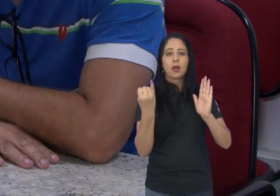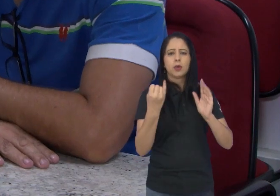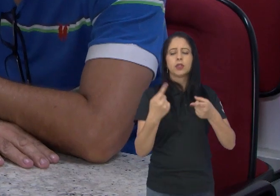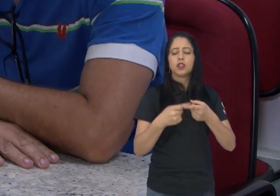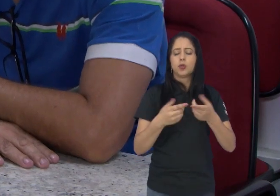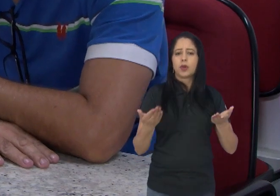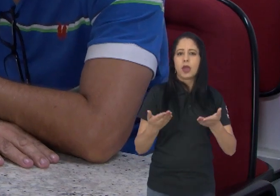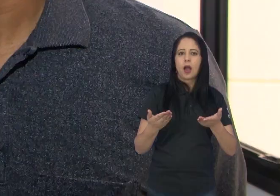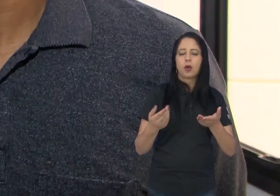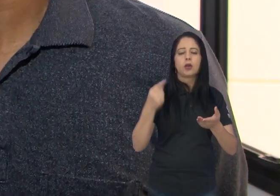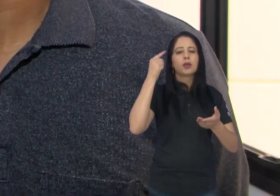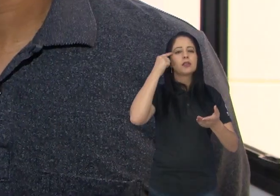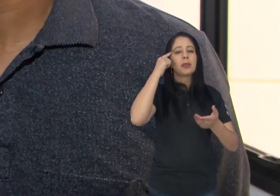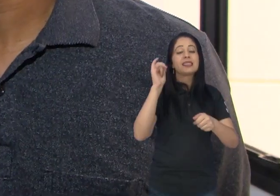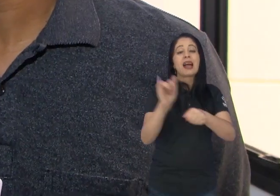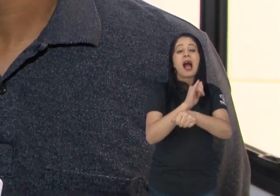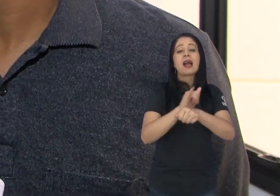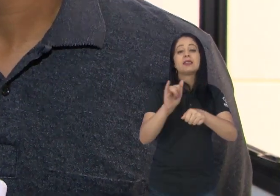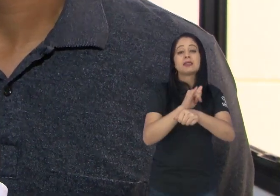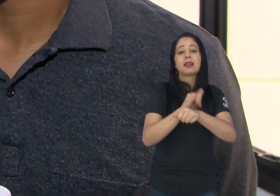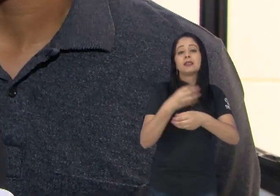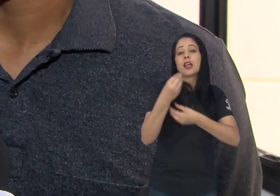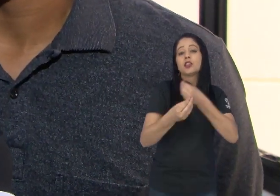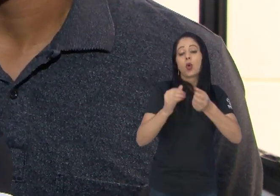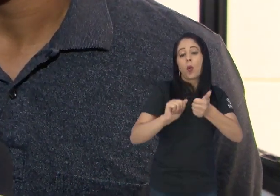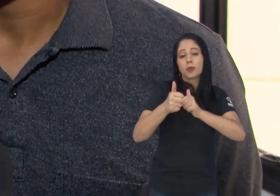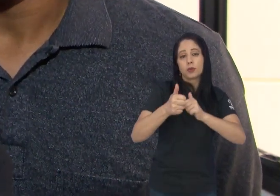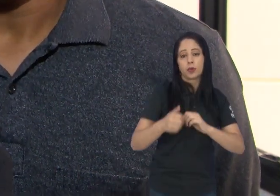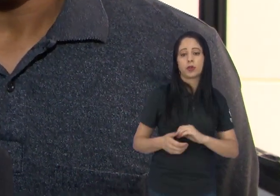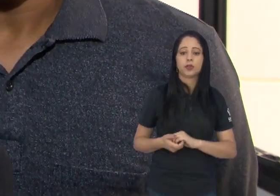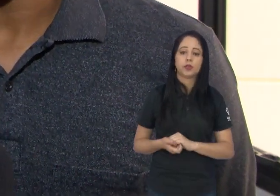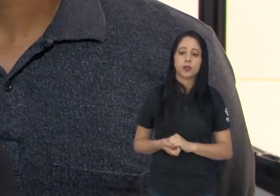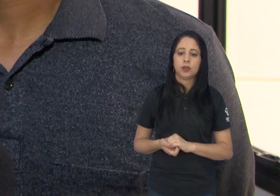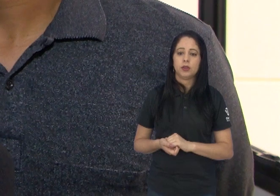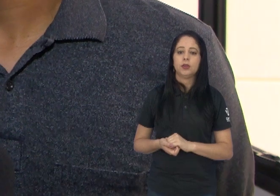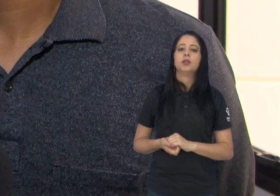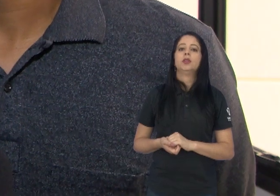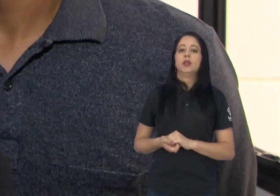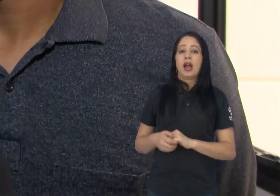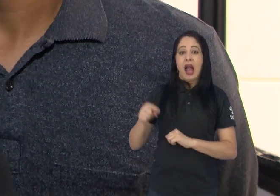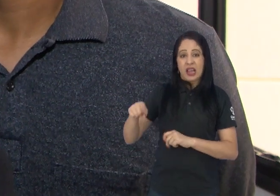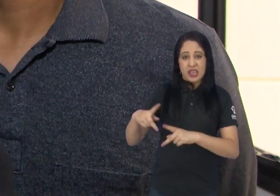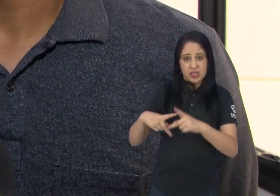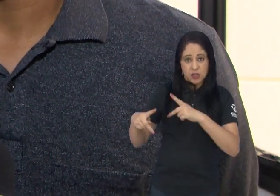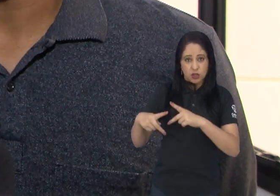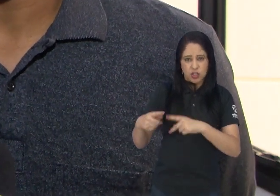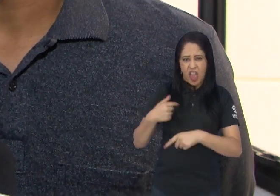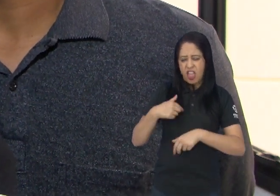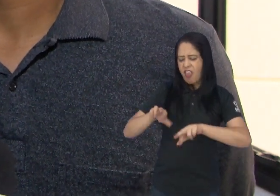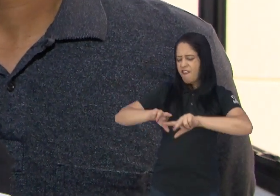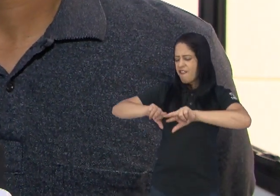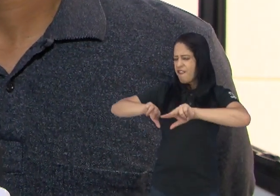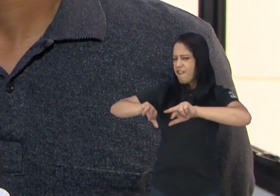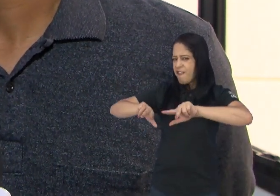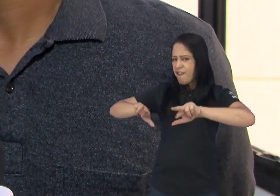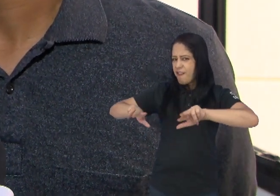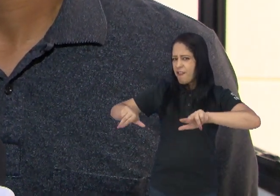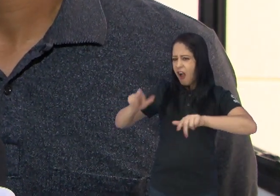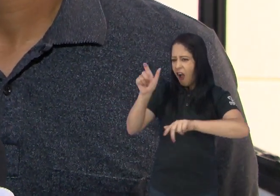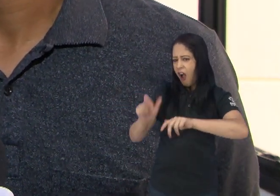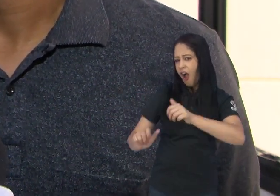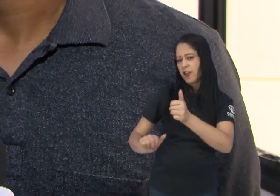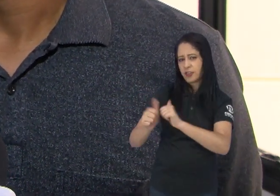será realizado. Nossa cidade é um celeiro de atletas, né? Em todas as modalidades, o esporte em si aqui é